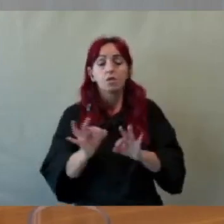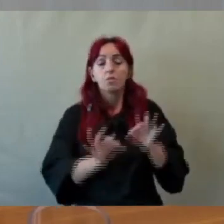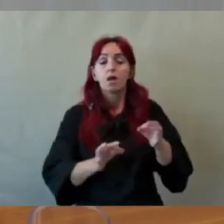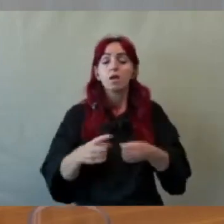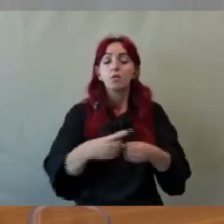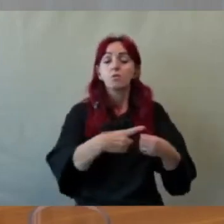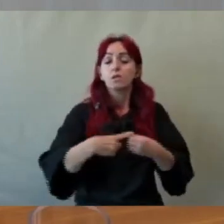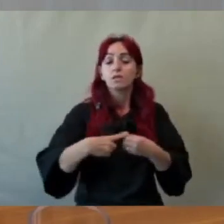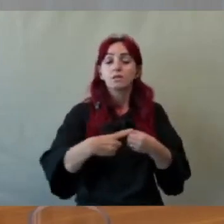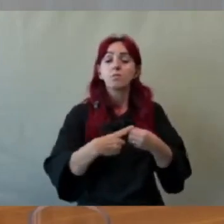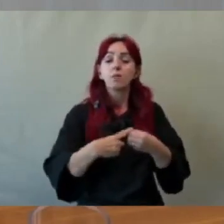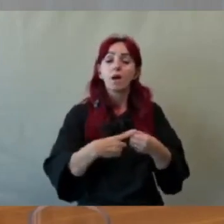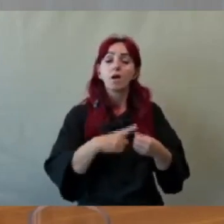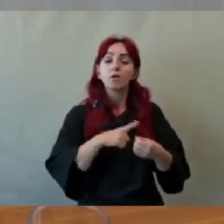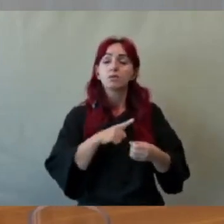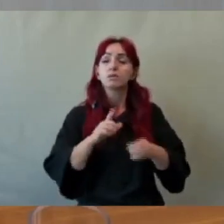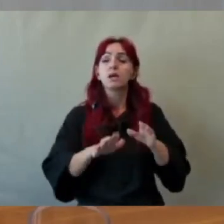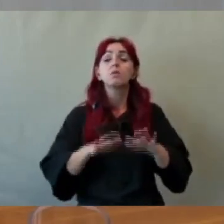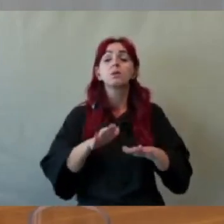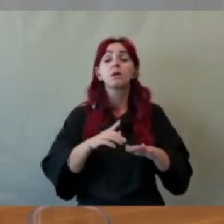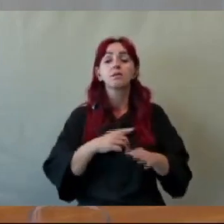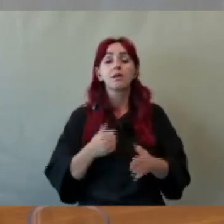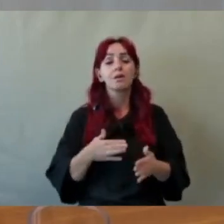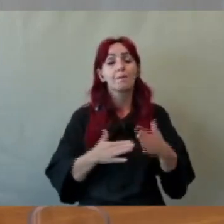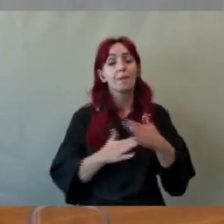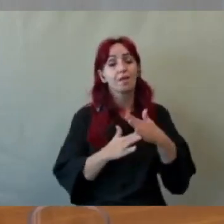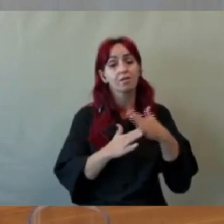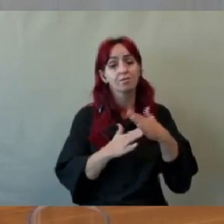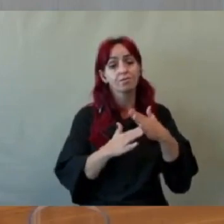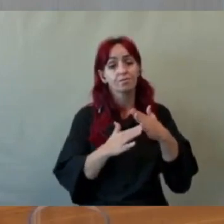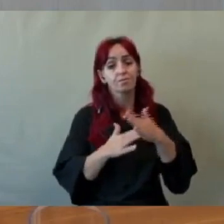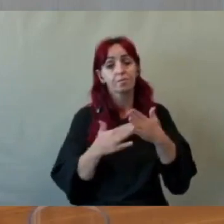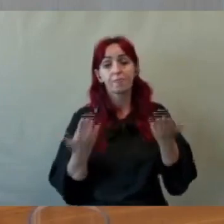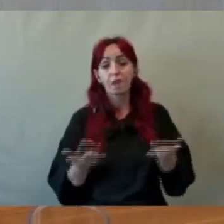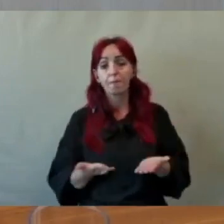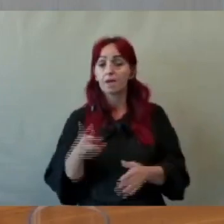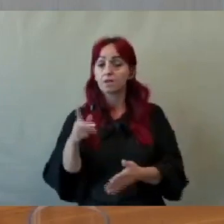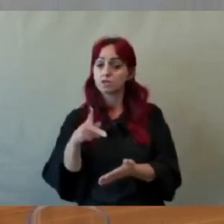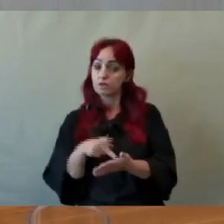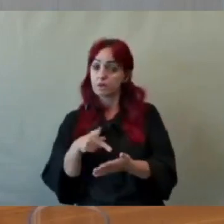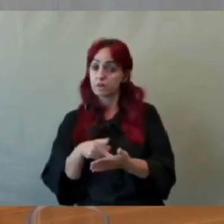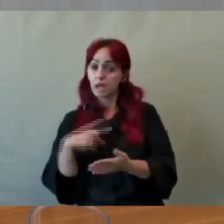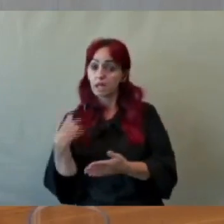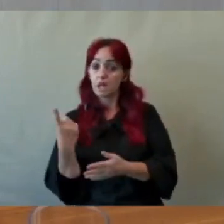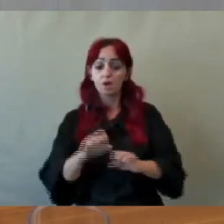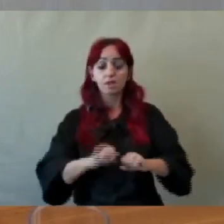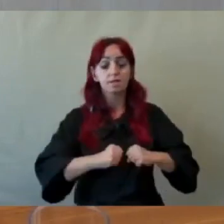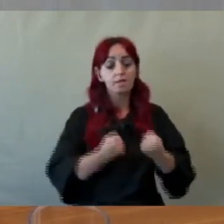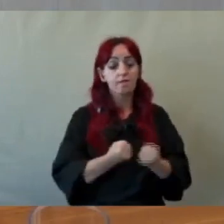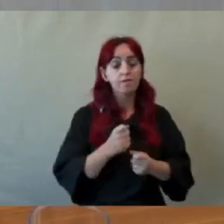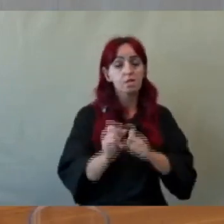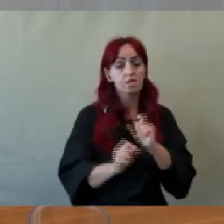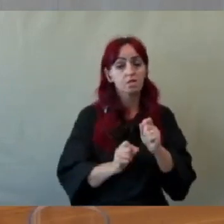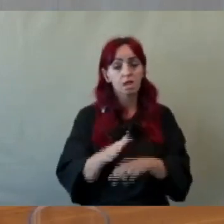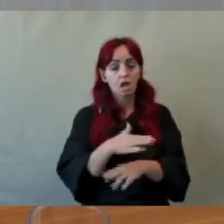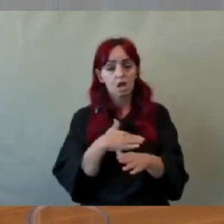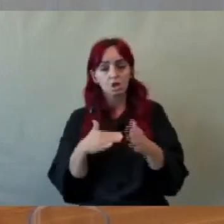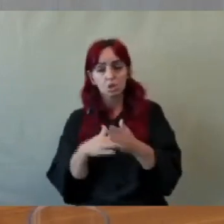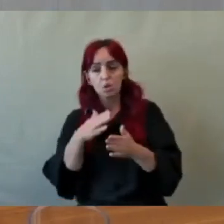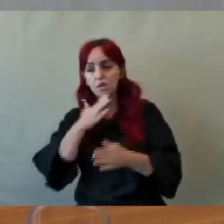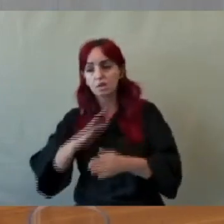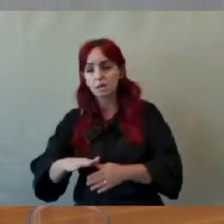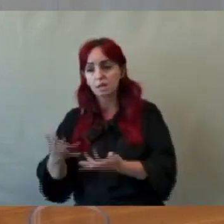ele estabelece metas, mas, de verdade, a nossa defesa é que todas as crianças que querem